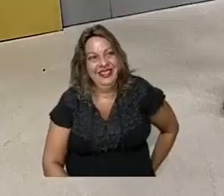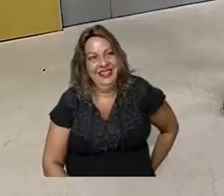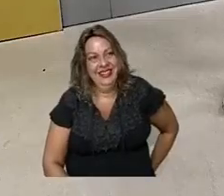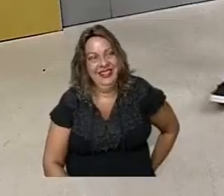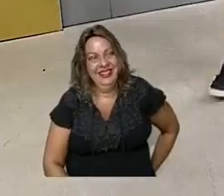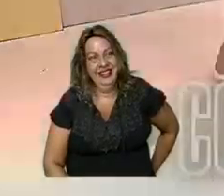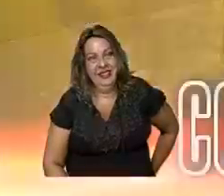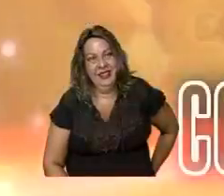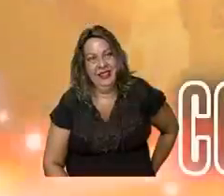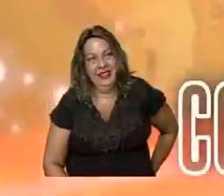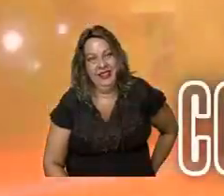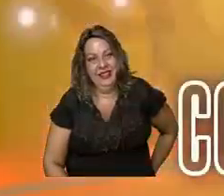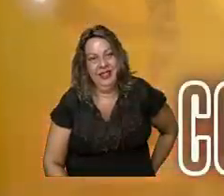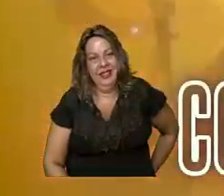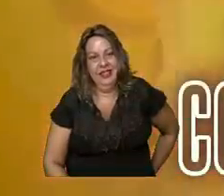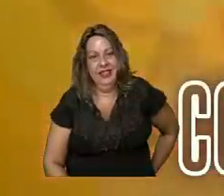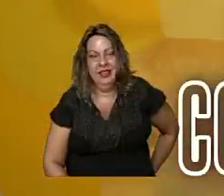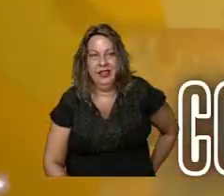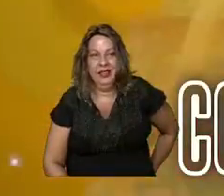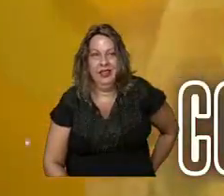agora.